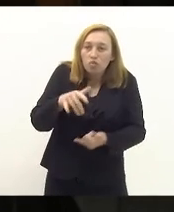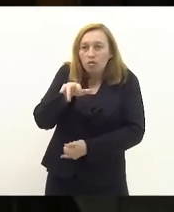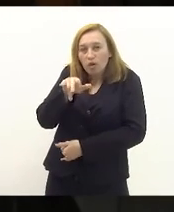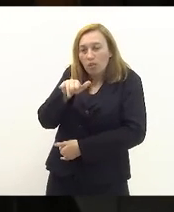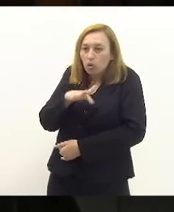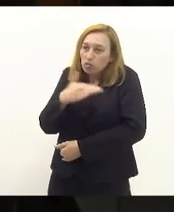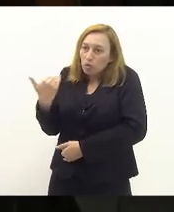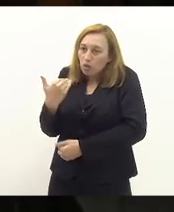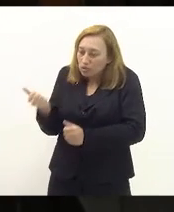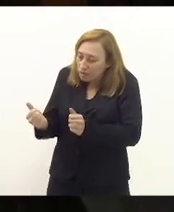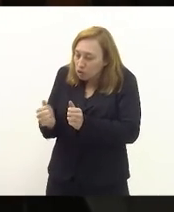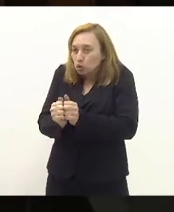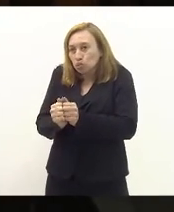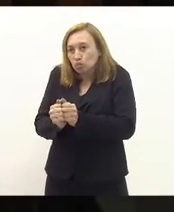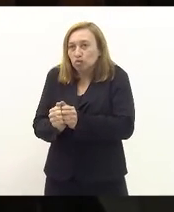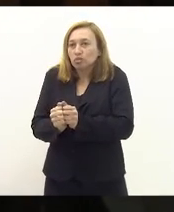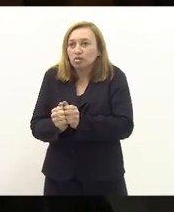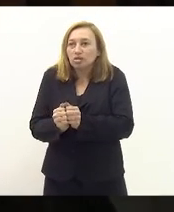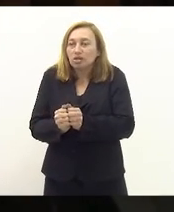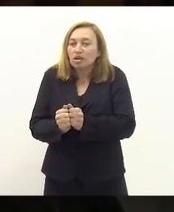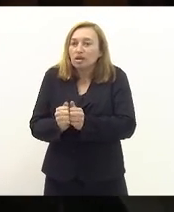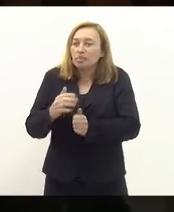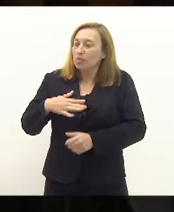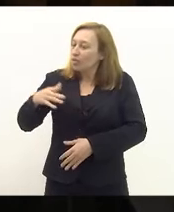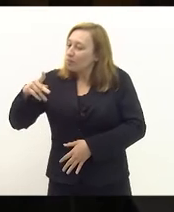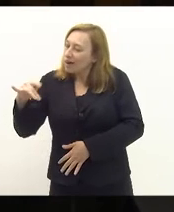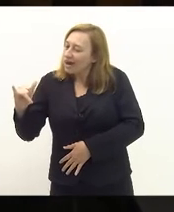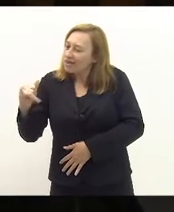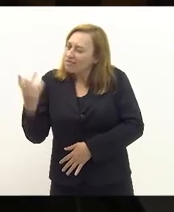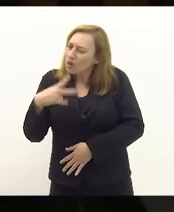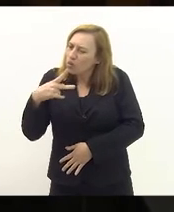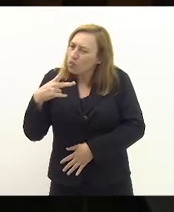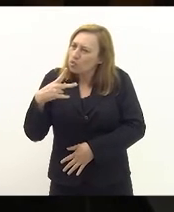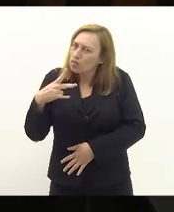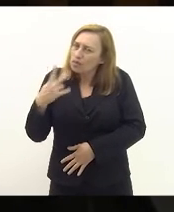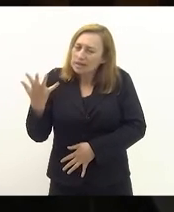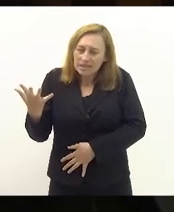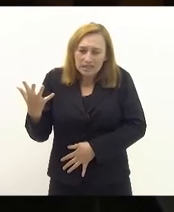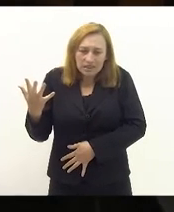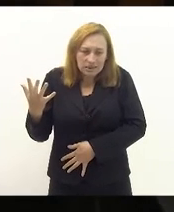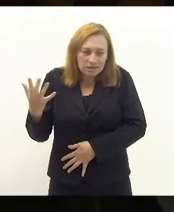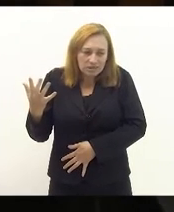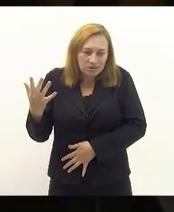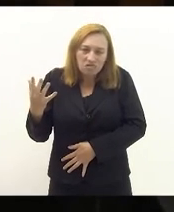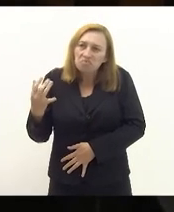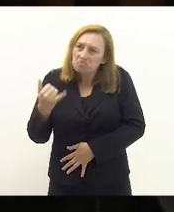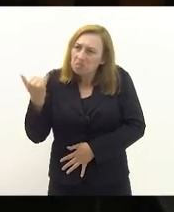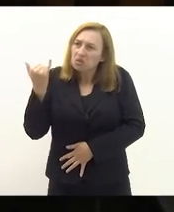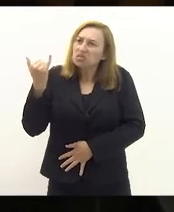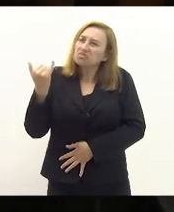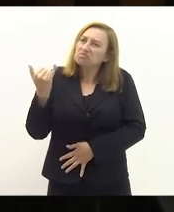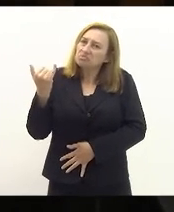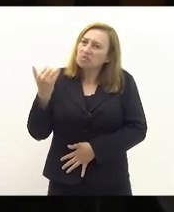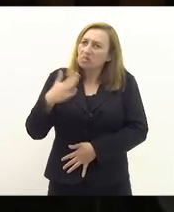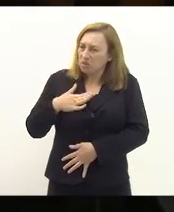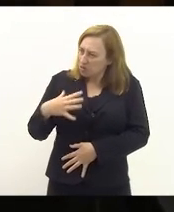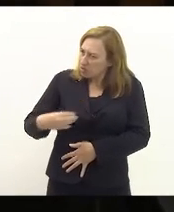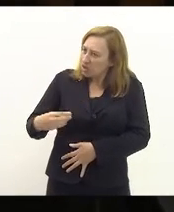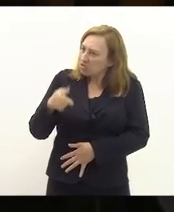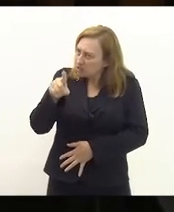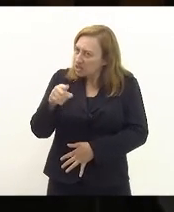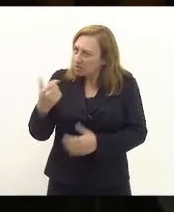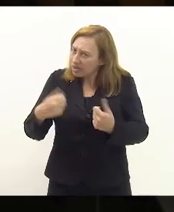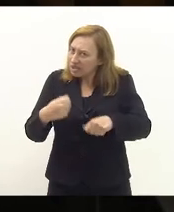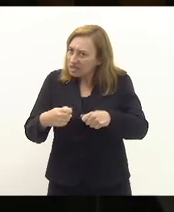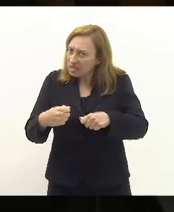irmão estava junto e o meu pai falou uma coisa muito contundente meu filho você